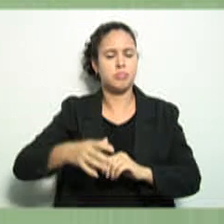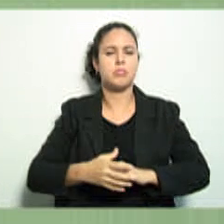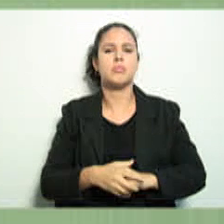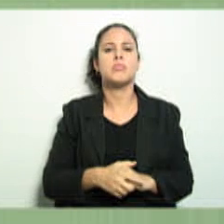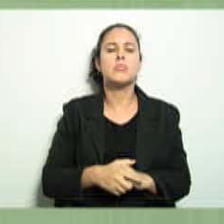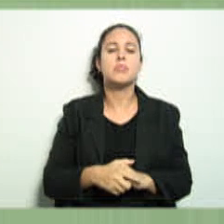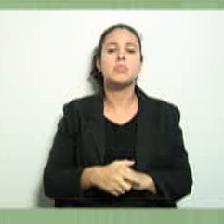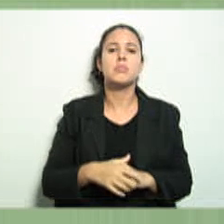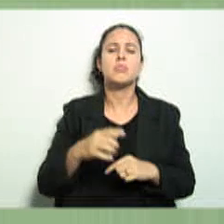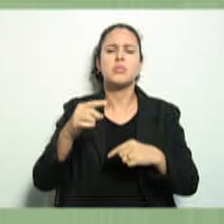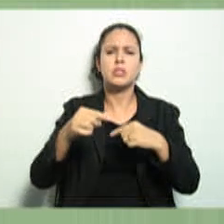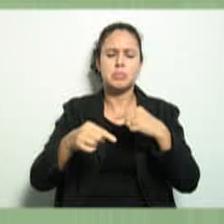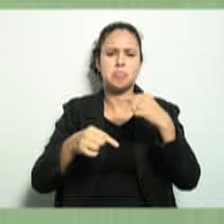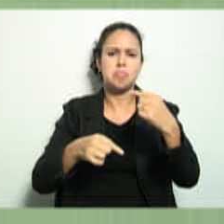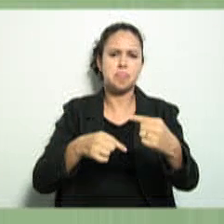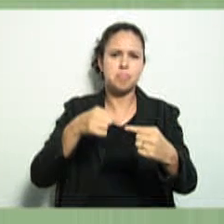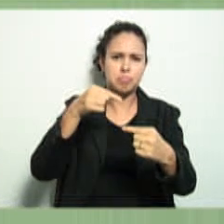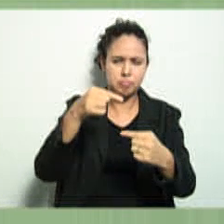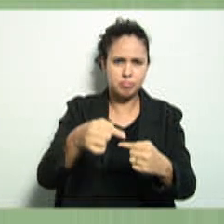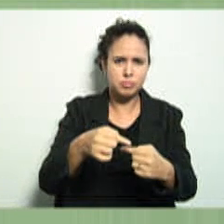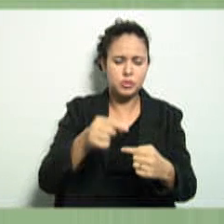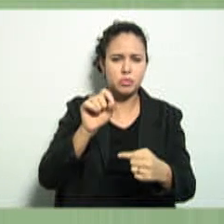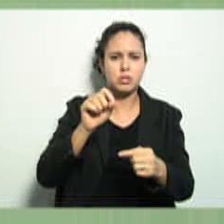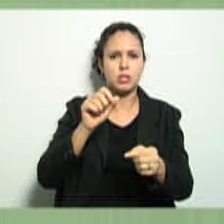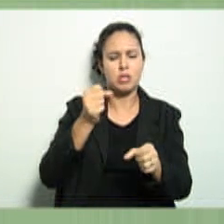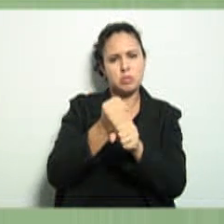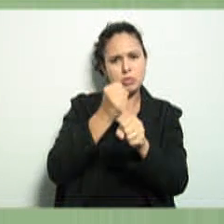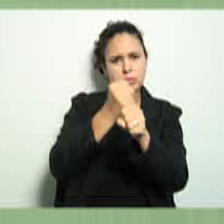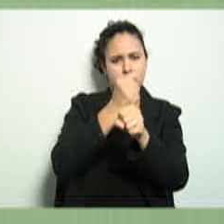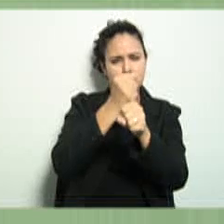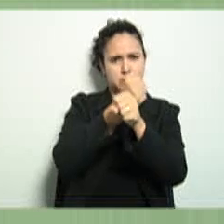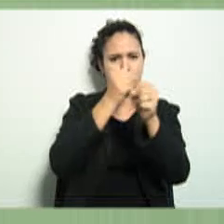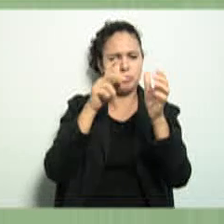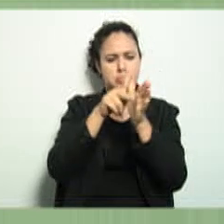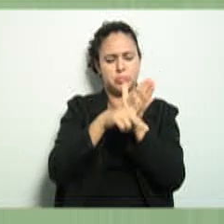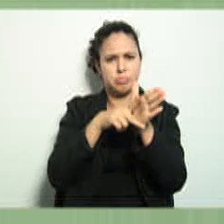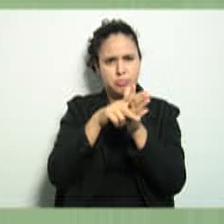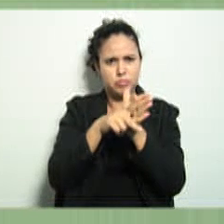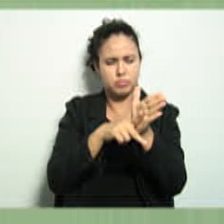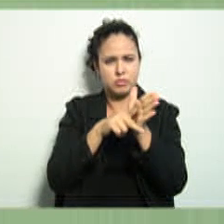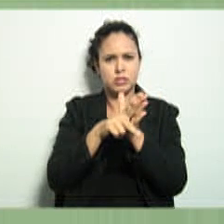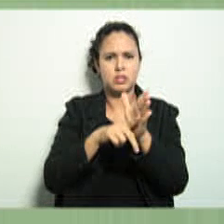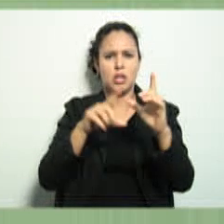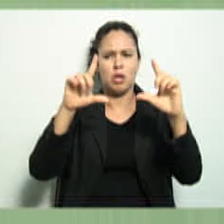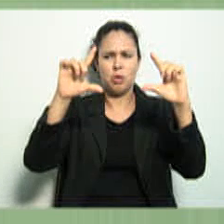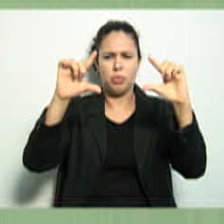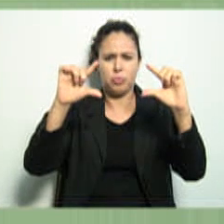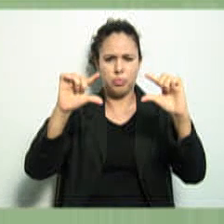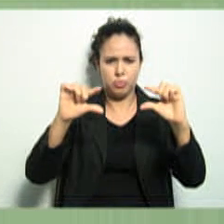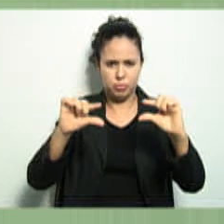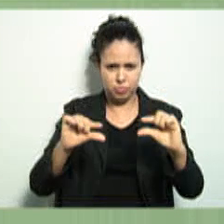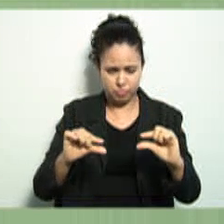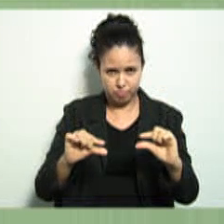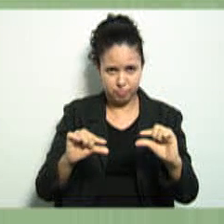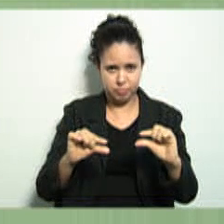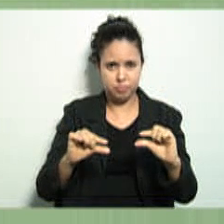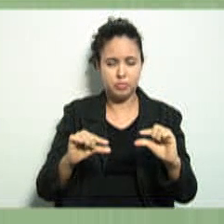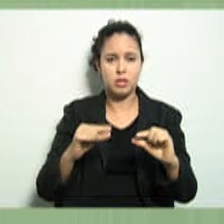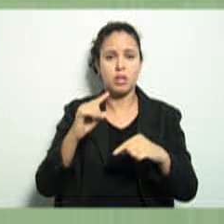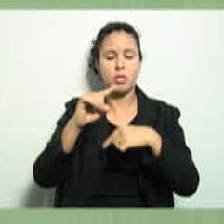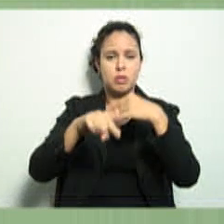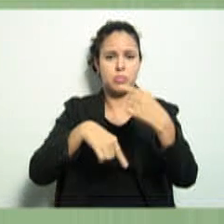Após fracassos, a construção passou a ser conduzida por Percival Farquhar, a partir